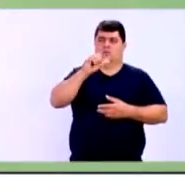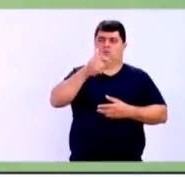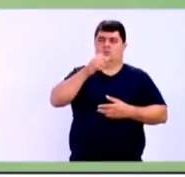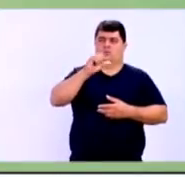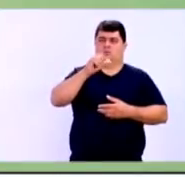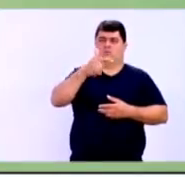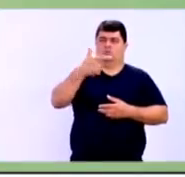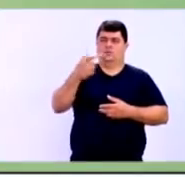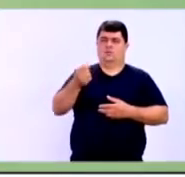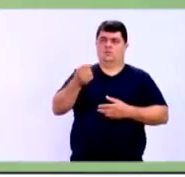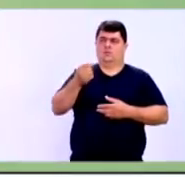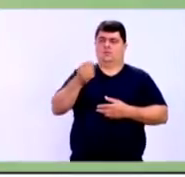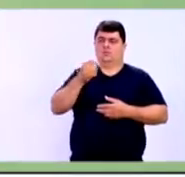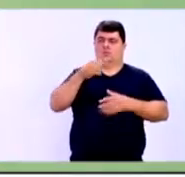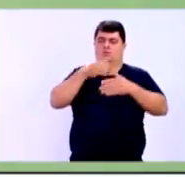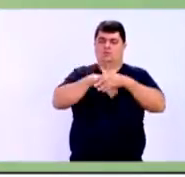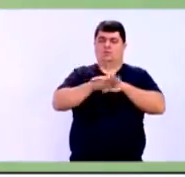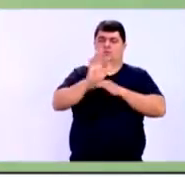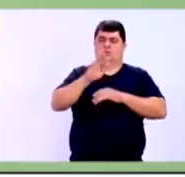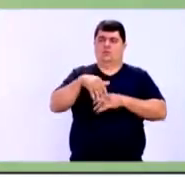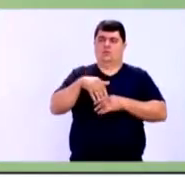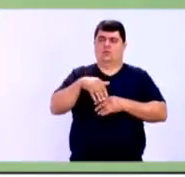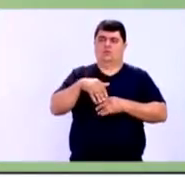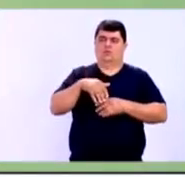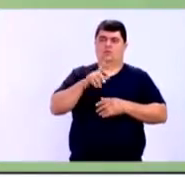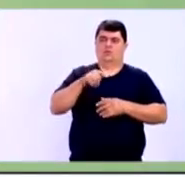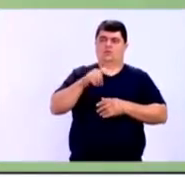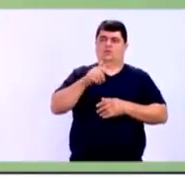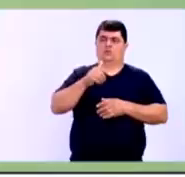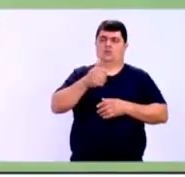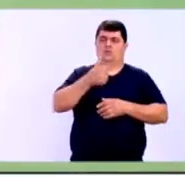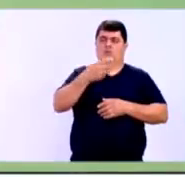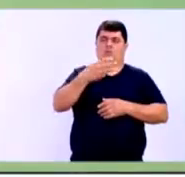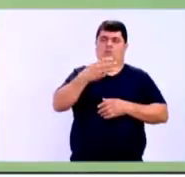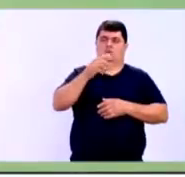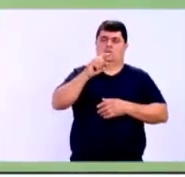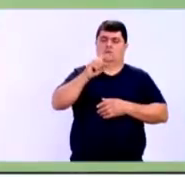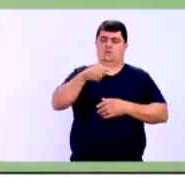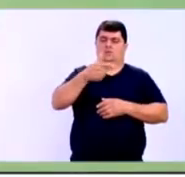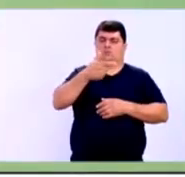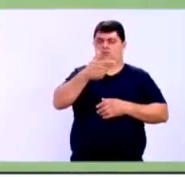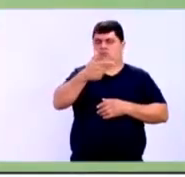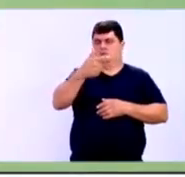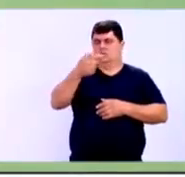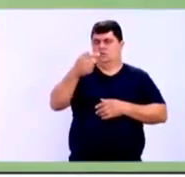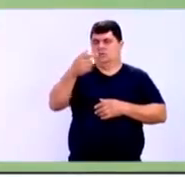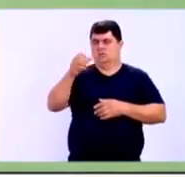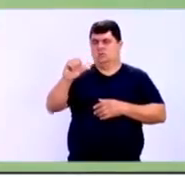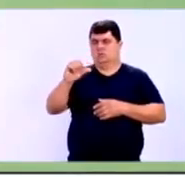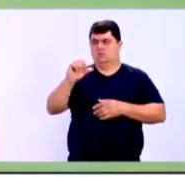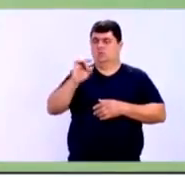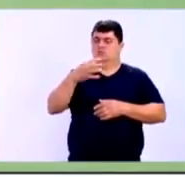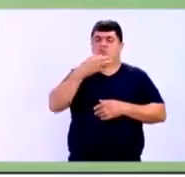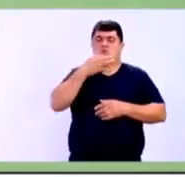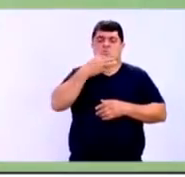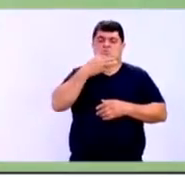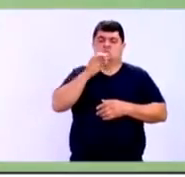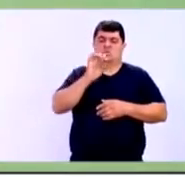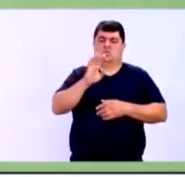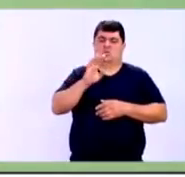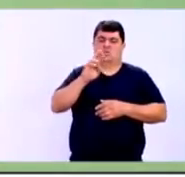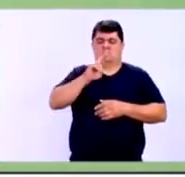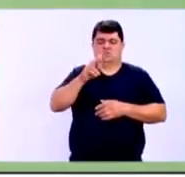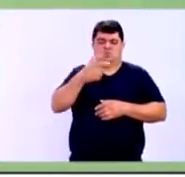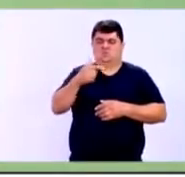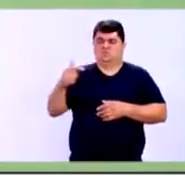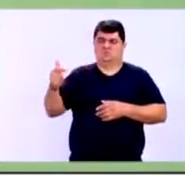19.920. E o estoque final, o que sobrou, 3.279. É muito mais para conhecimento, mas só que